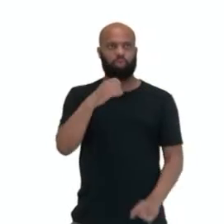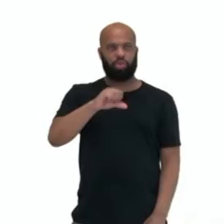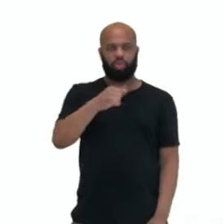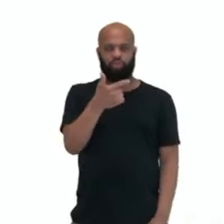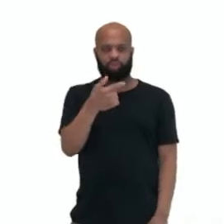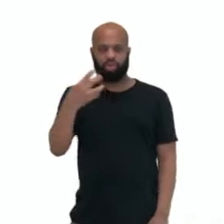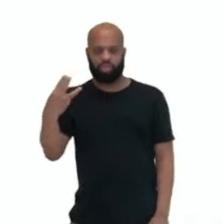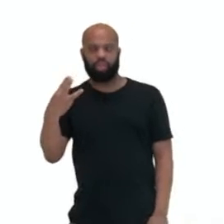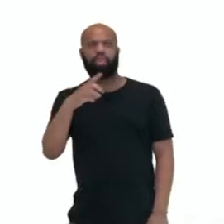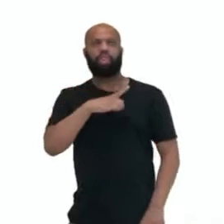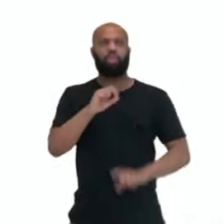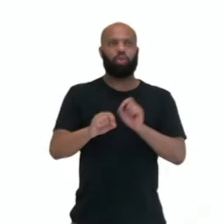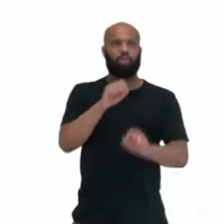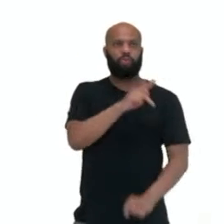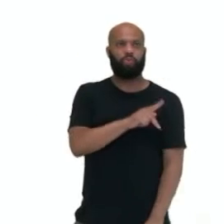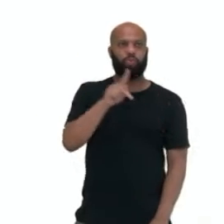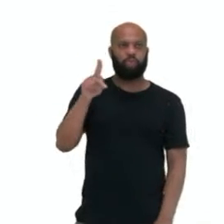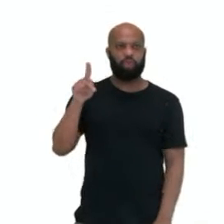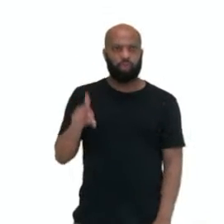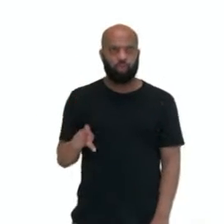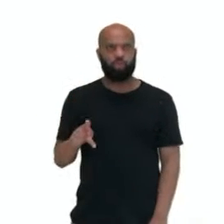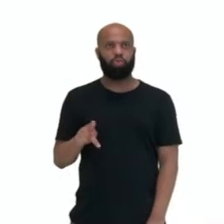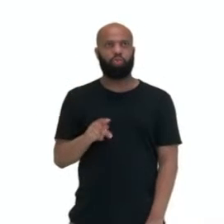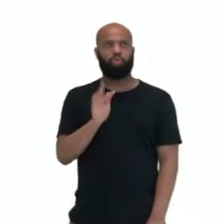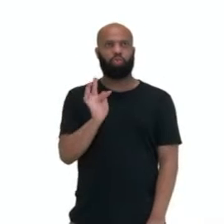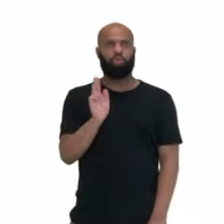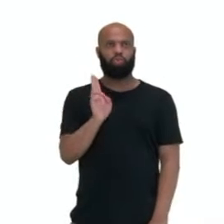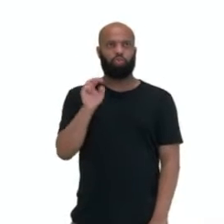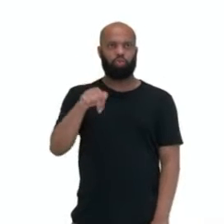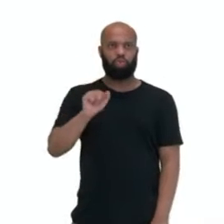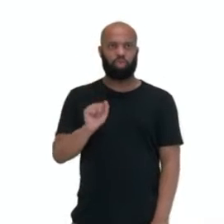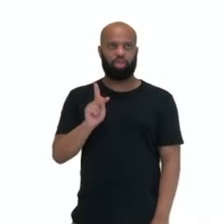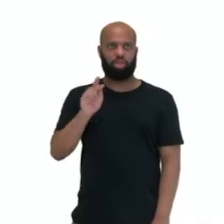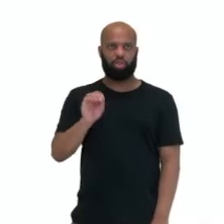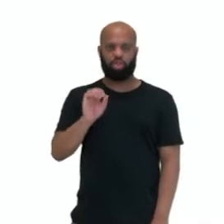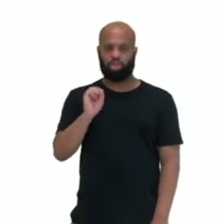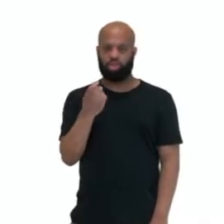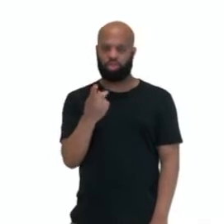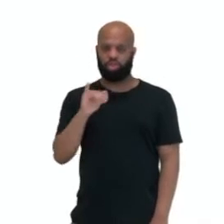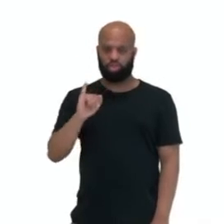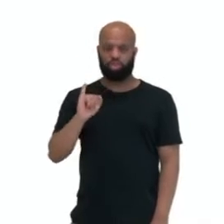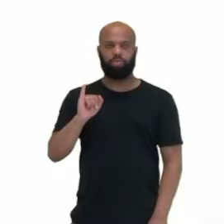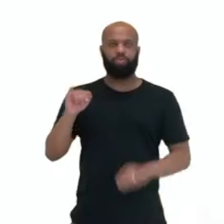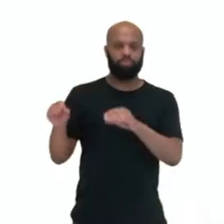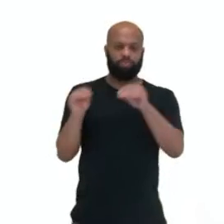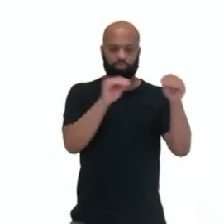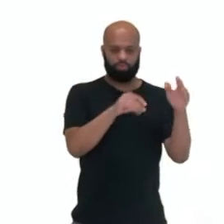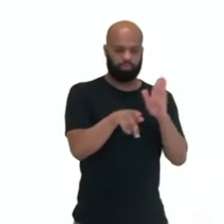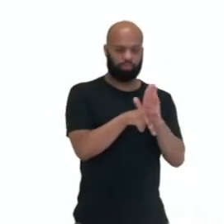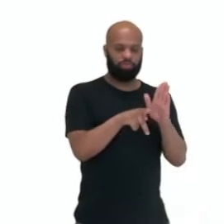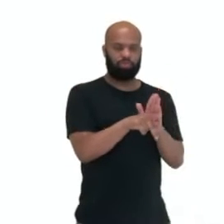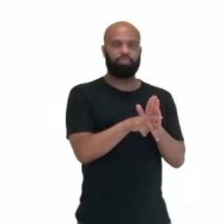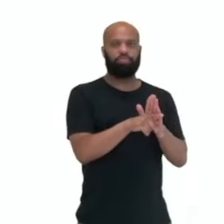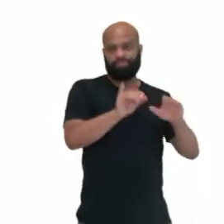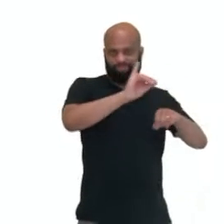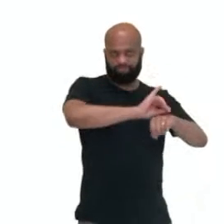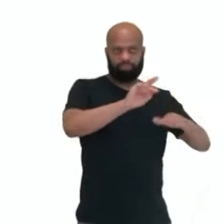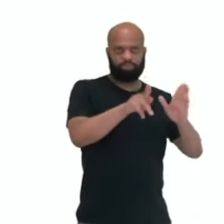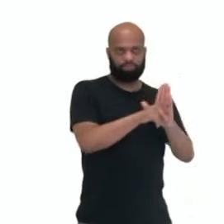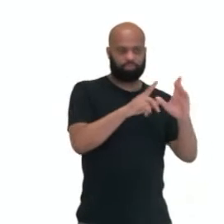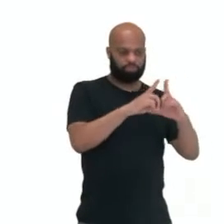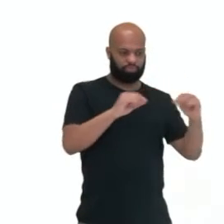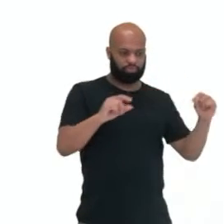mestre Funakoshi se muda para Tóquio para propagar o Karatê. A nova arte foi introduzida em